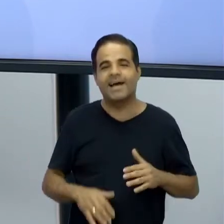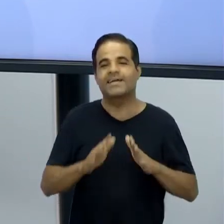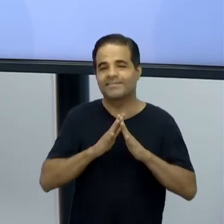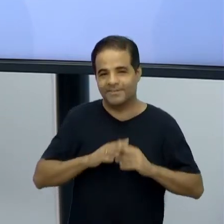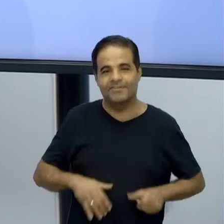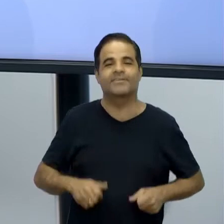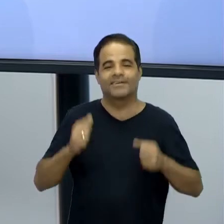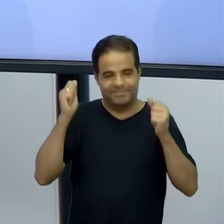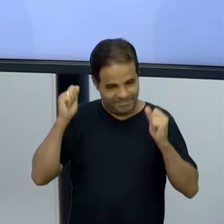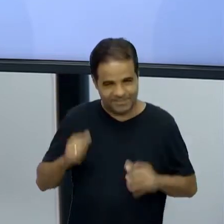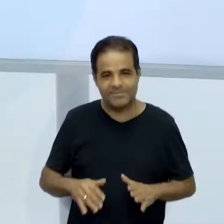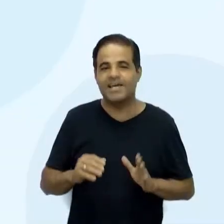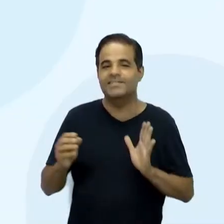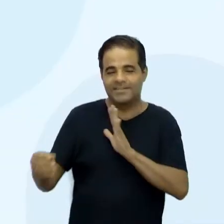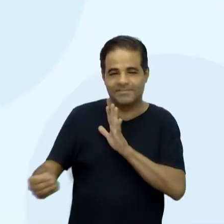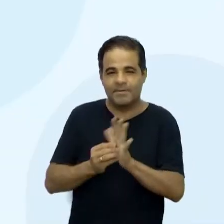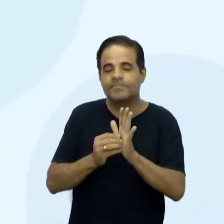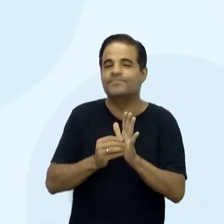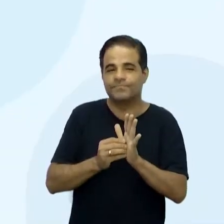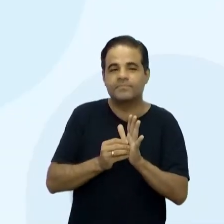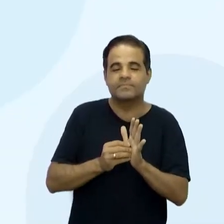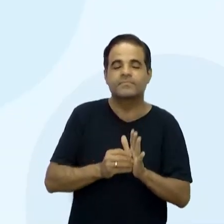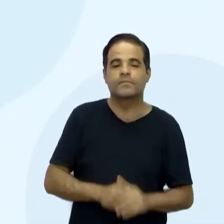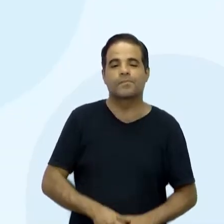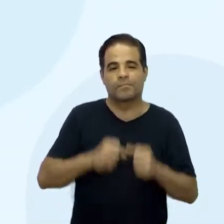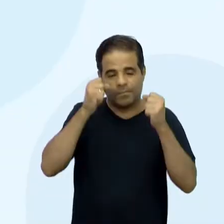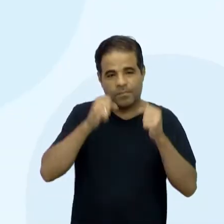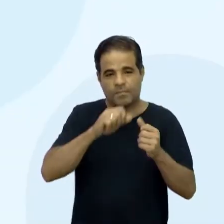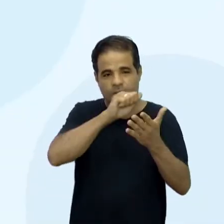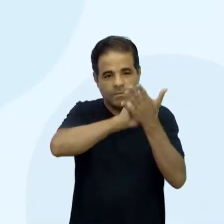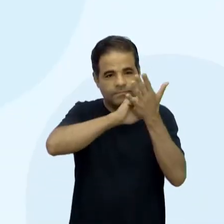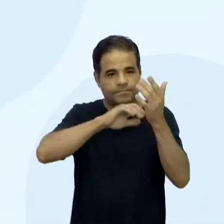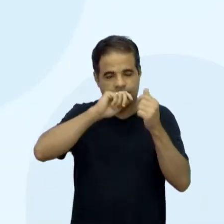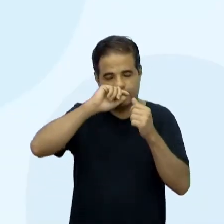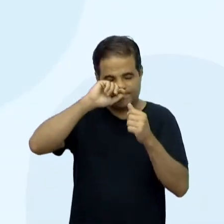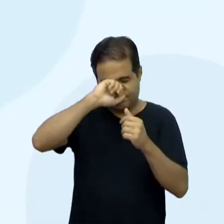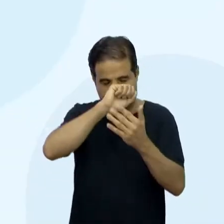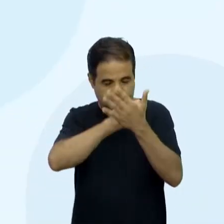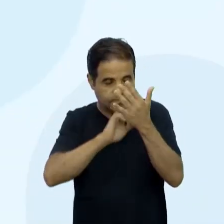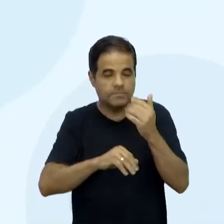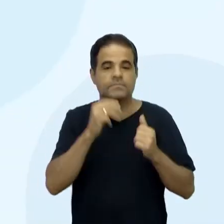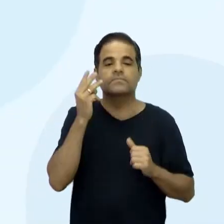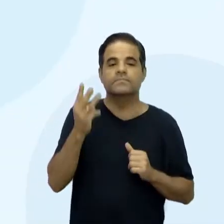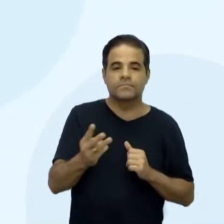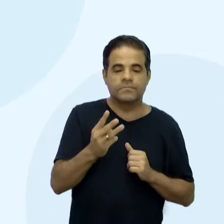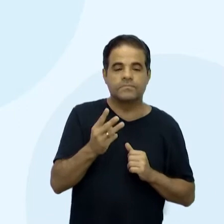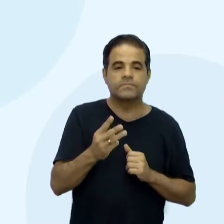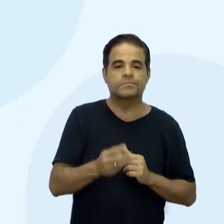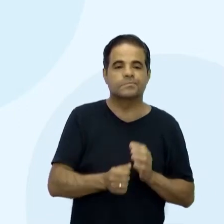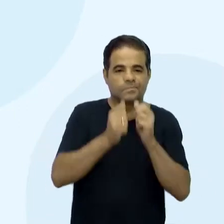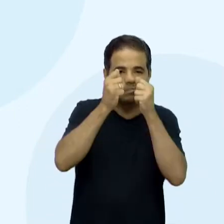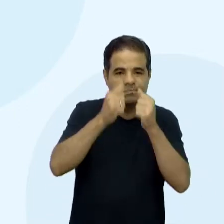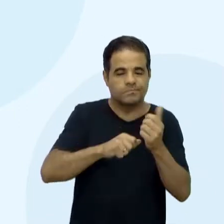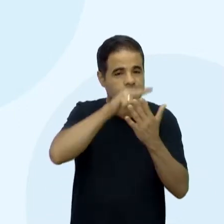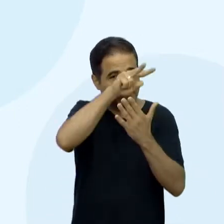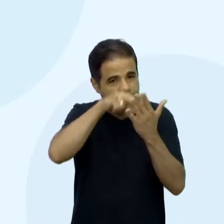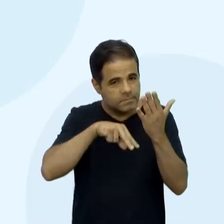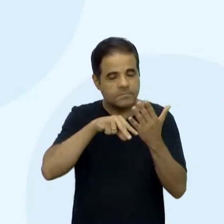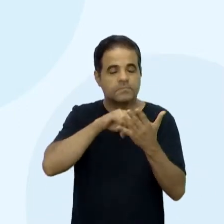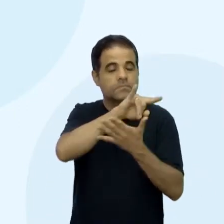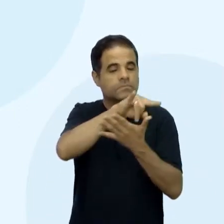na atividade 3, a gente falou, na atividade 3, nós falamos da leitura do